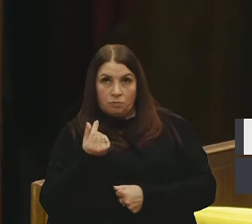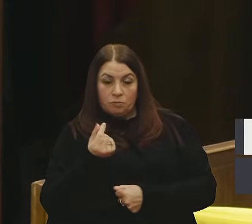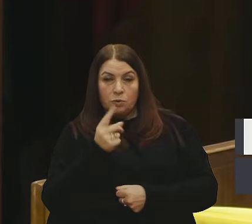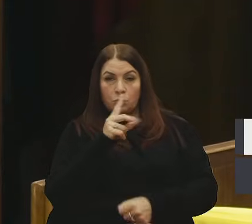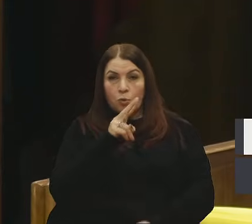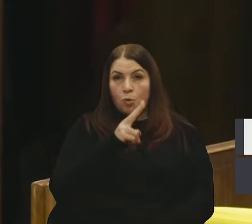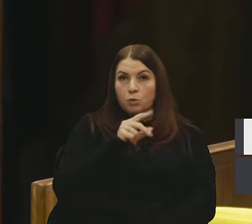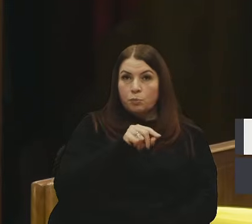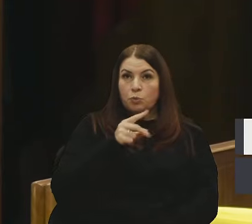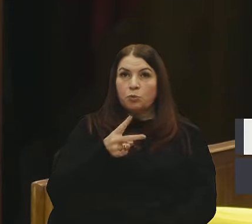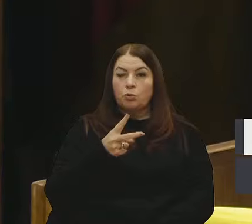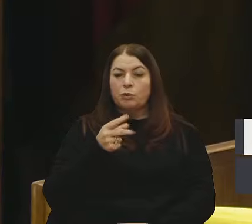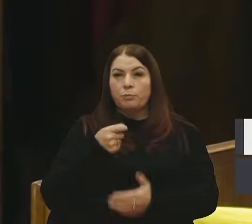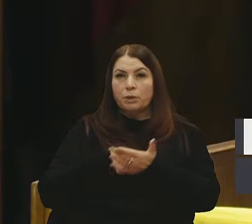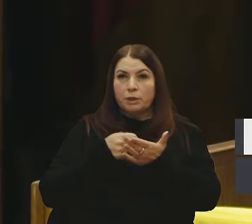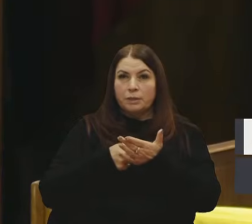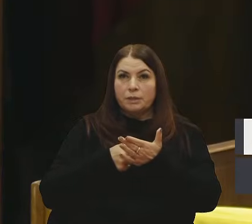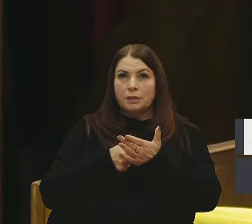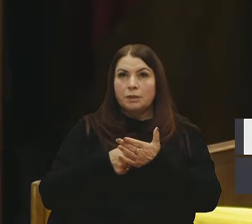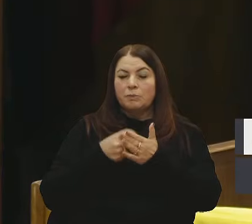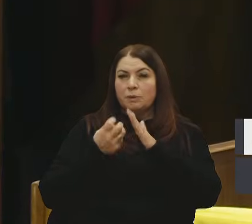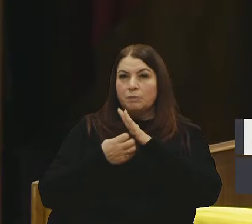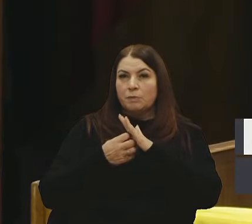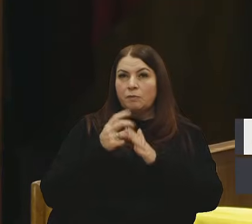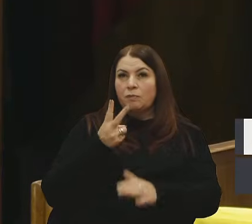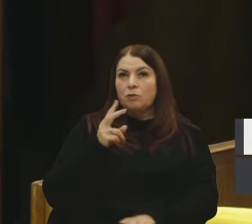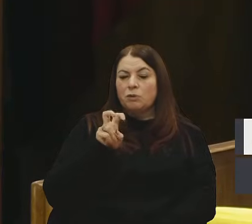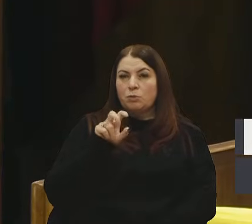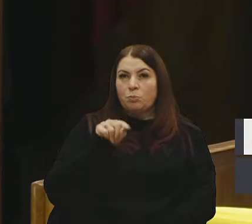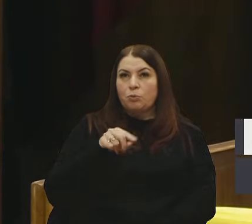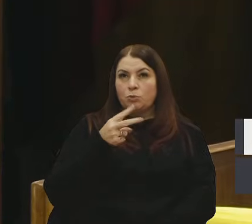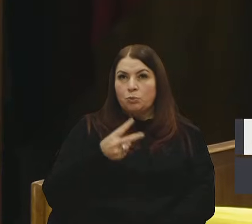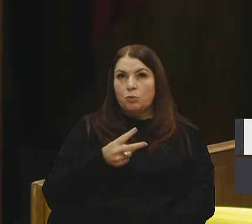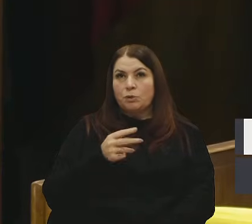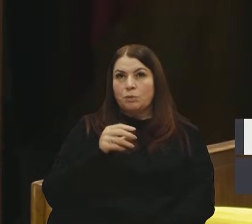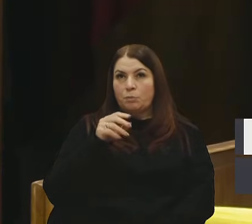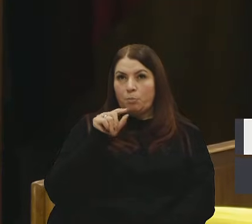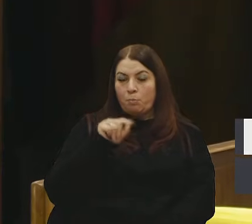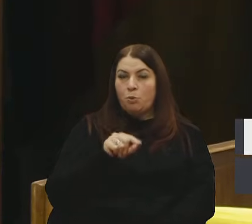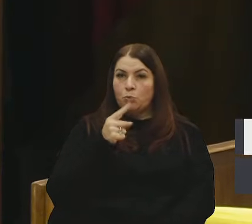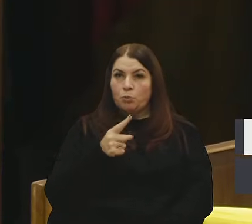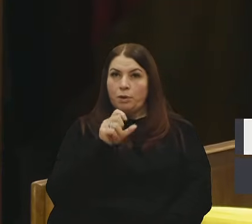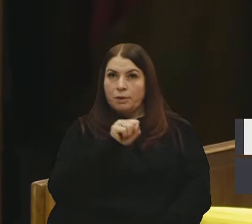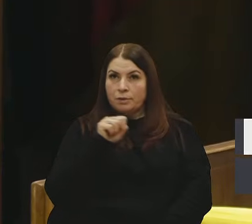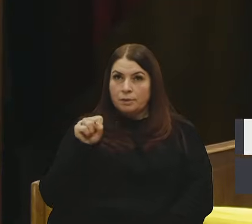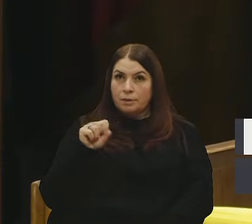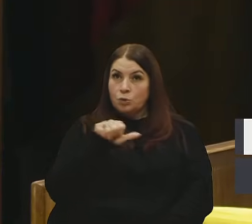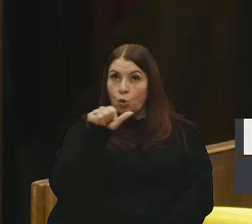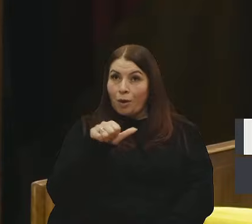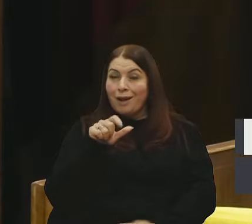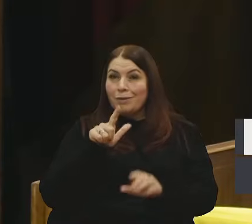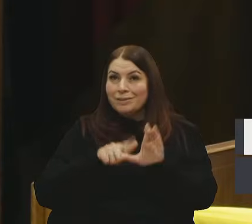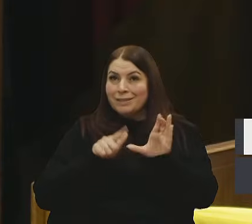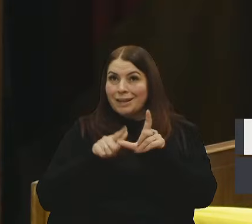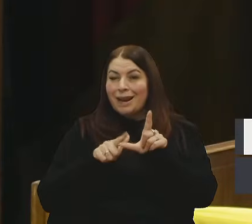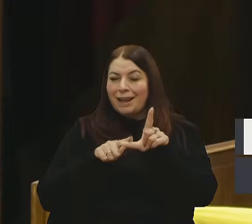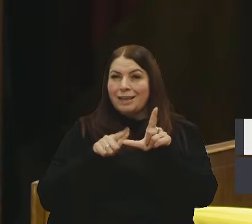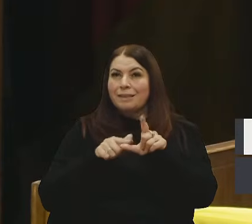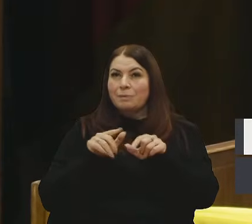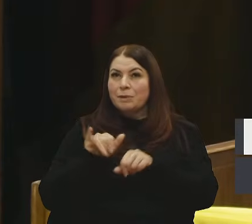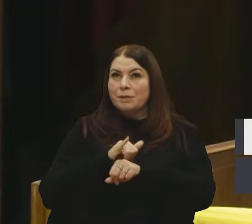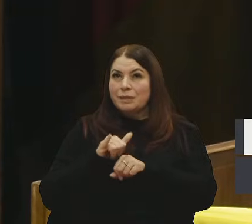2.2. São obrigações da concessionária. 25.2.1 SS. Inclusive, eles trocaram as letras porque eles têm uma estratégia